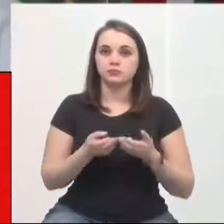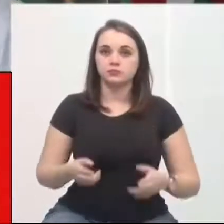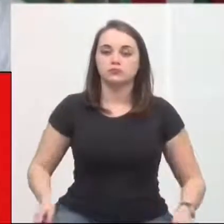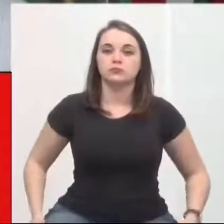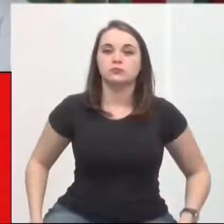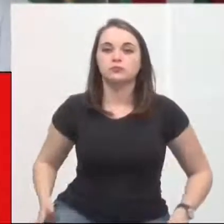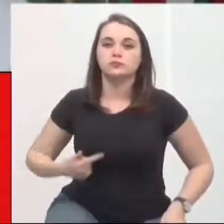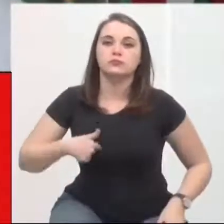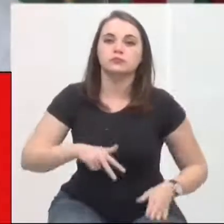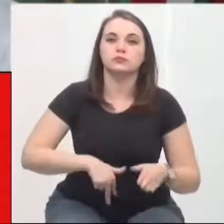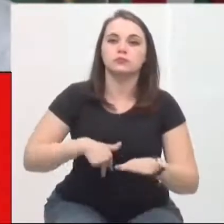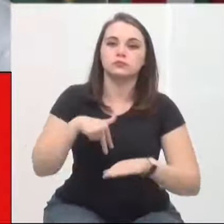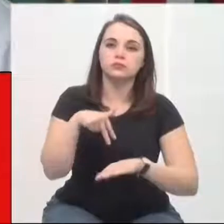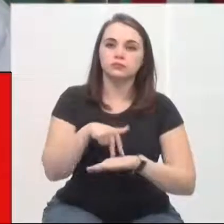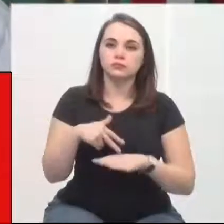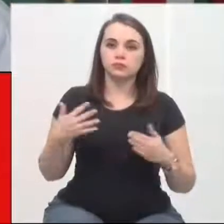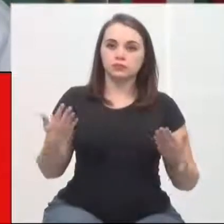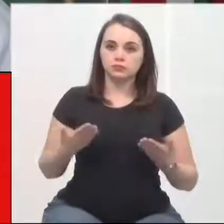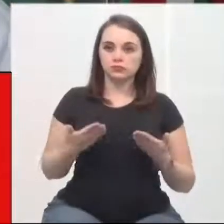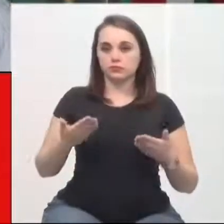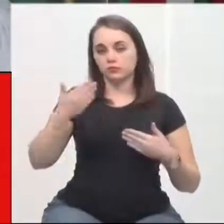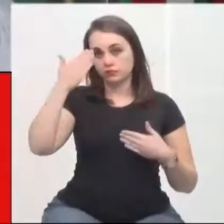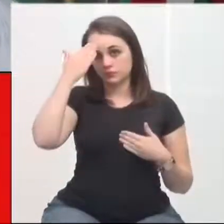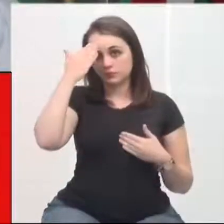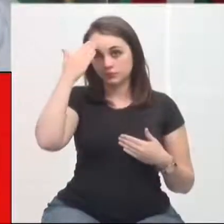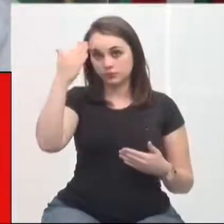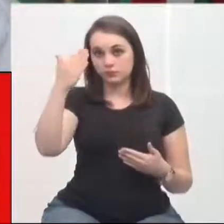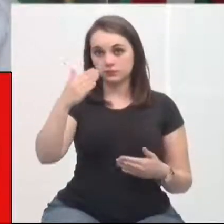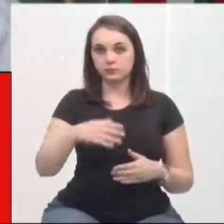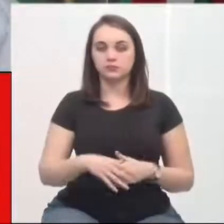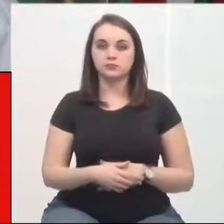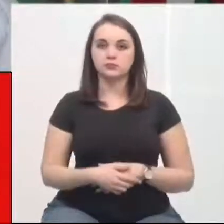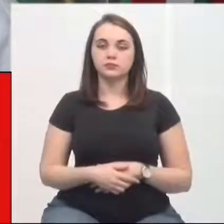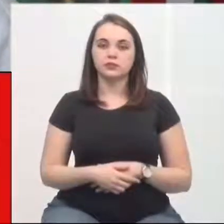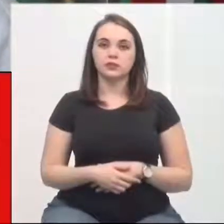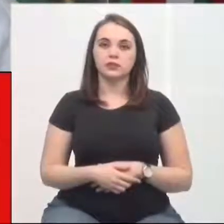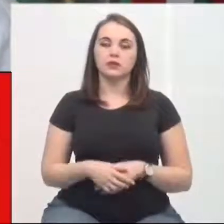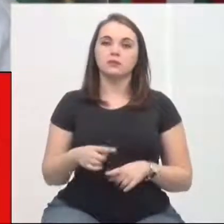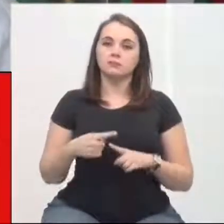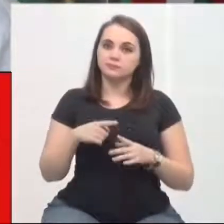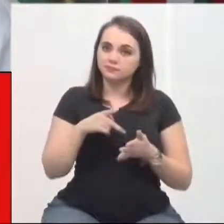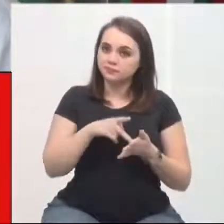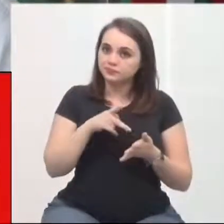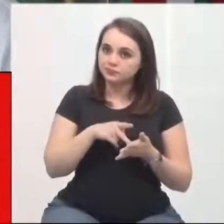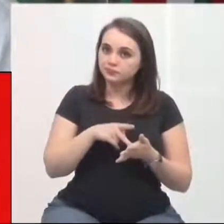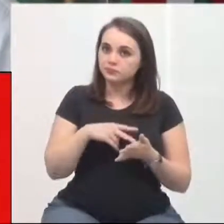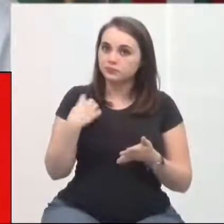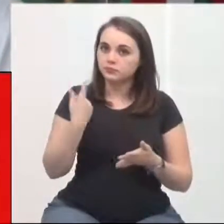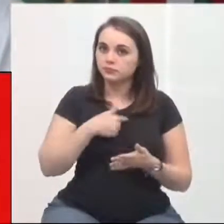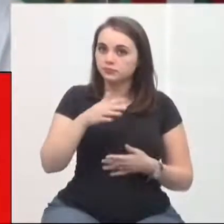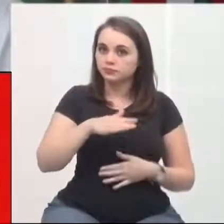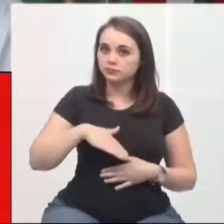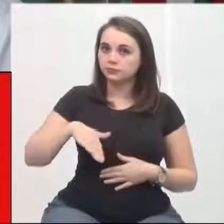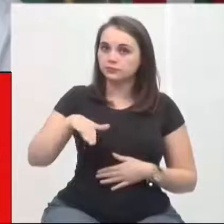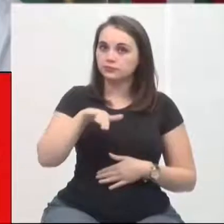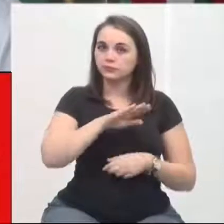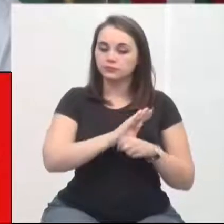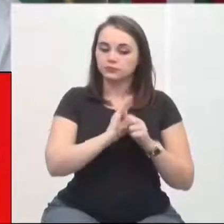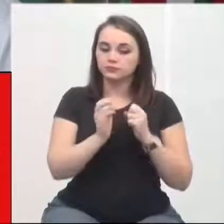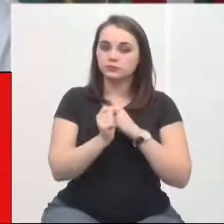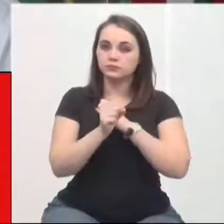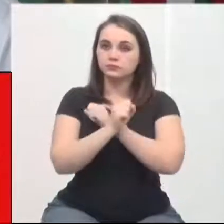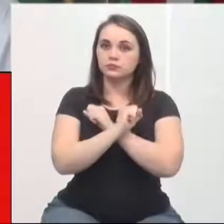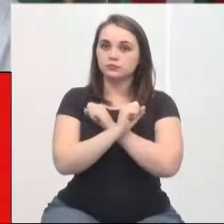subo nessa tribuna para agradecer, porque realmente, Tita, a nossa região ali